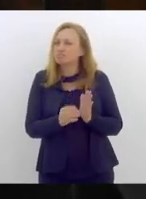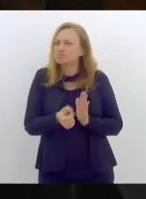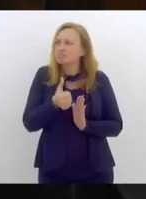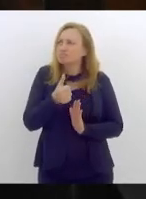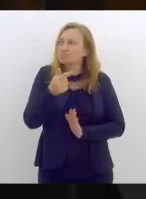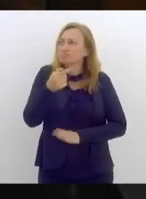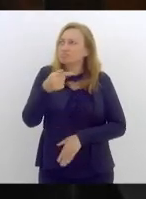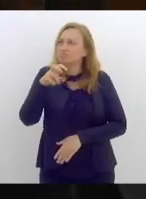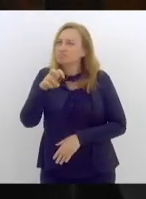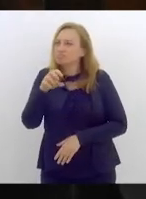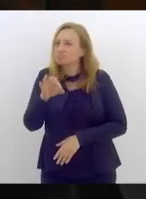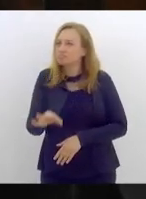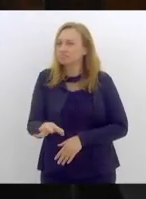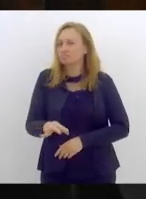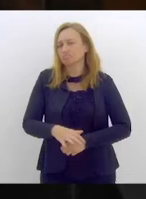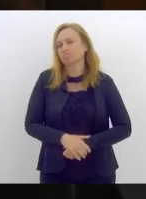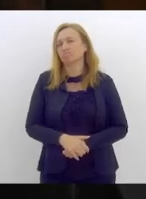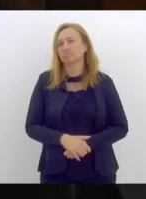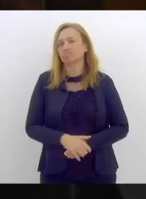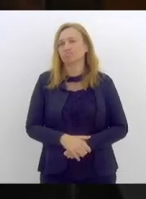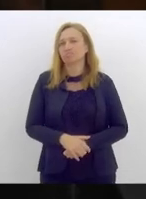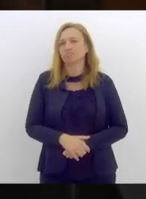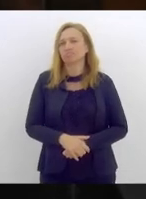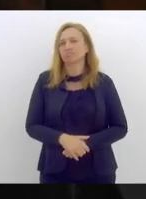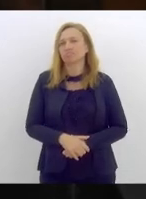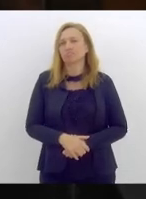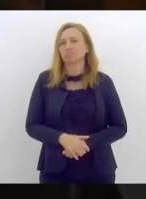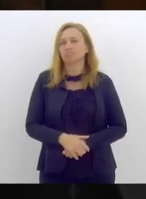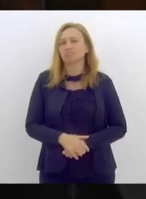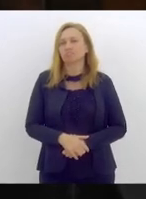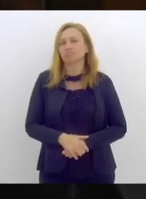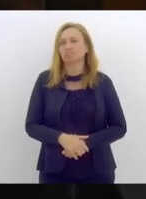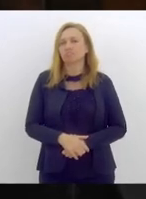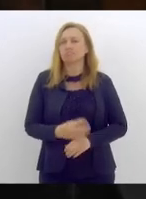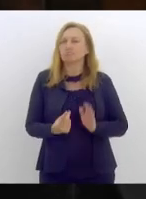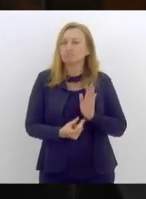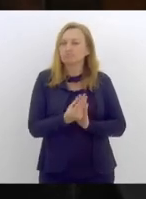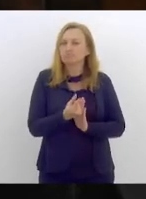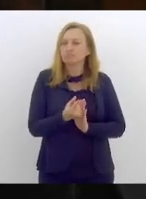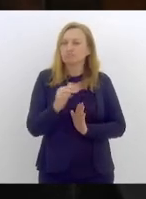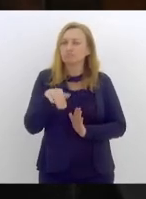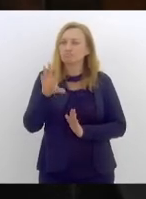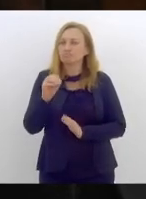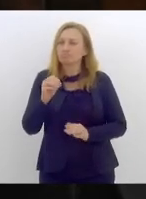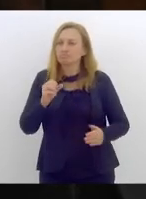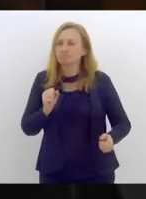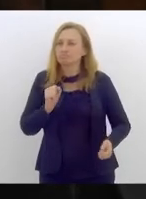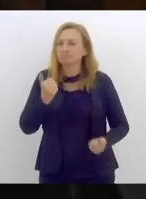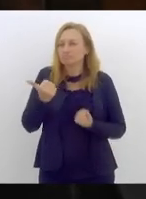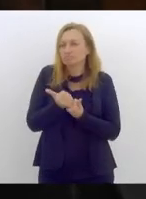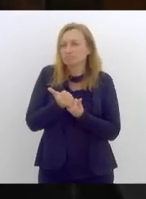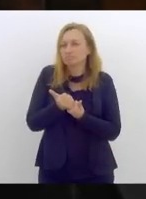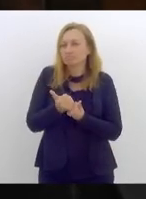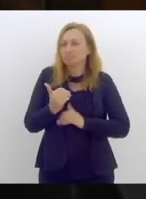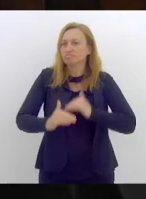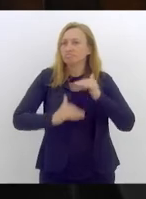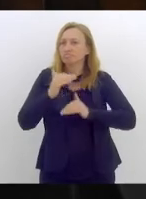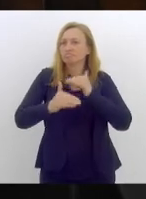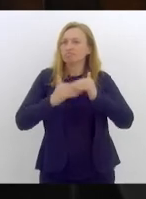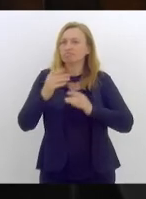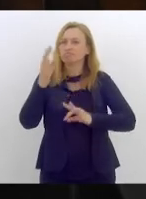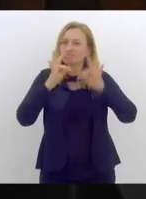quase 75% né na programação orçamentária do Fundo de apoio ao desenvolvimento